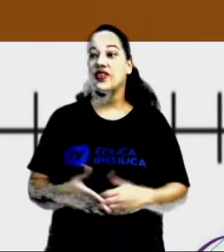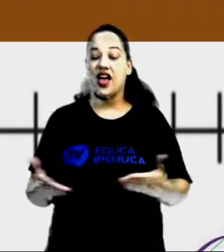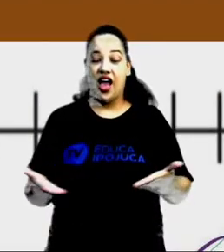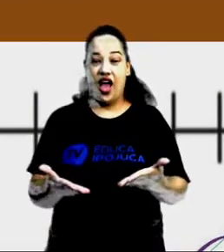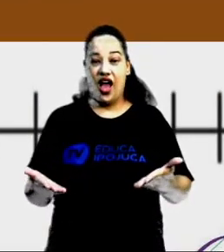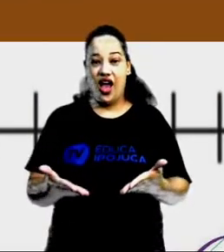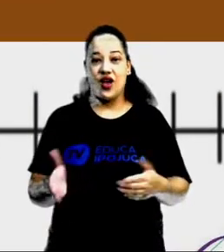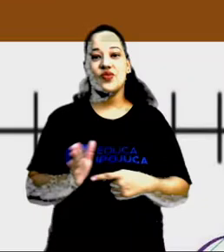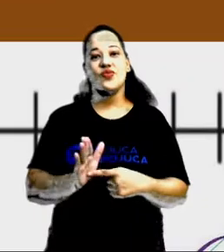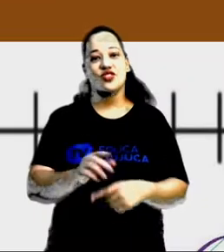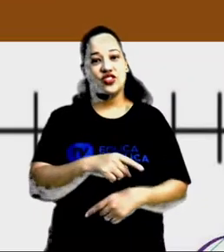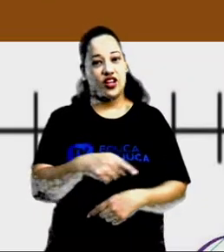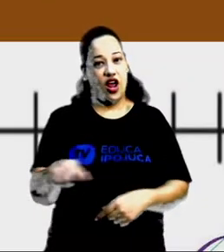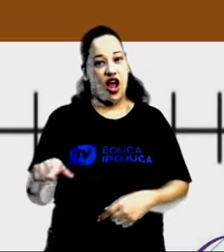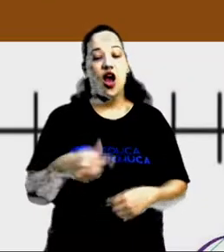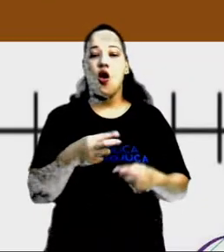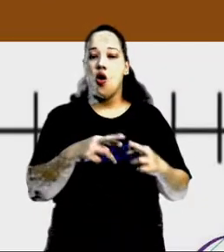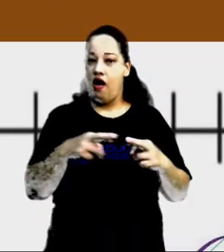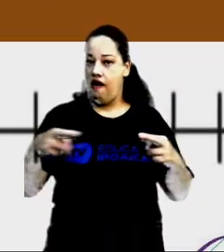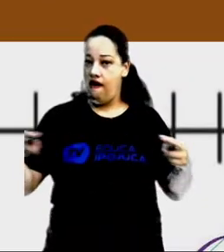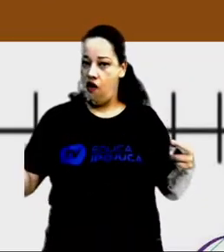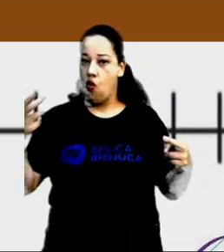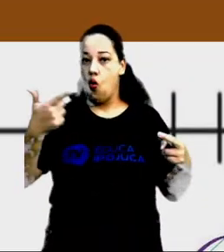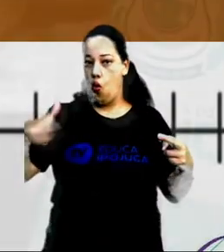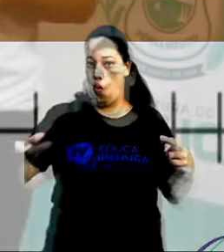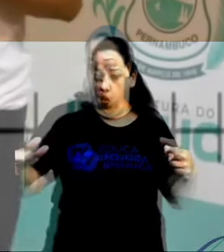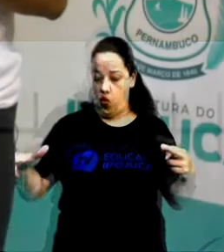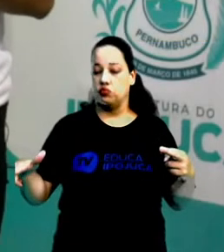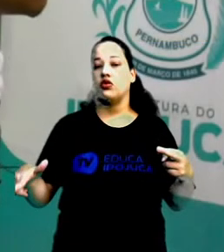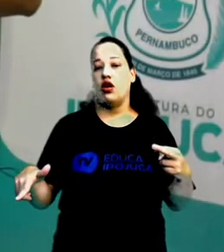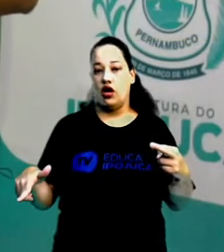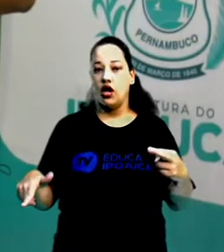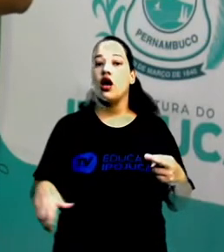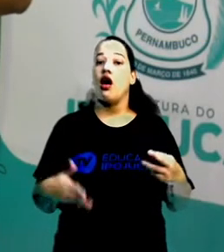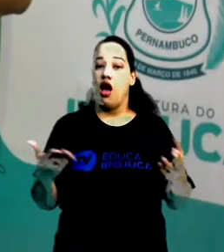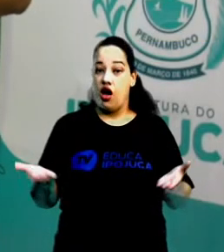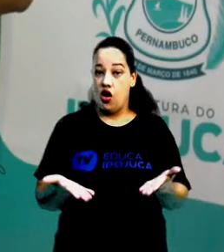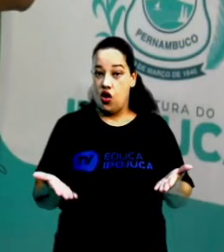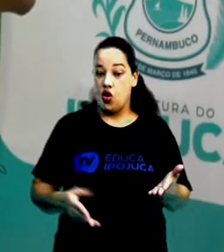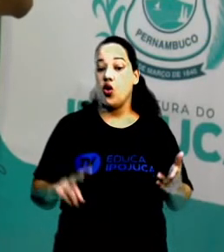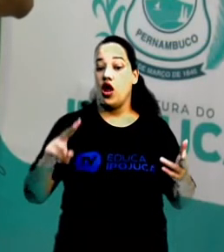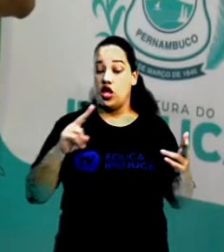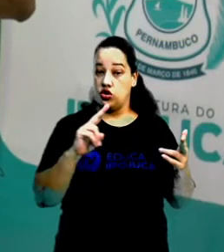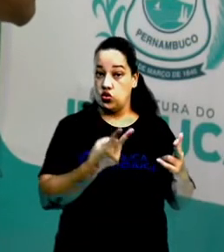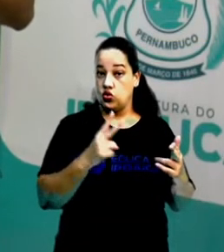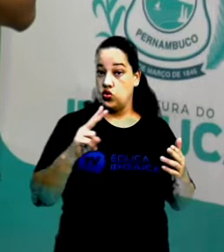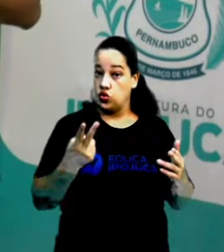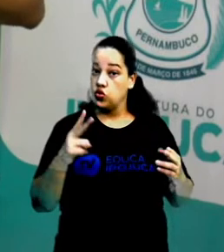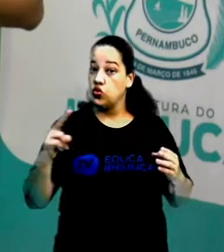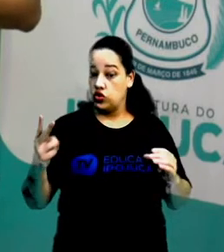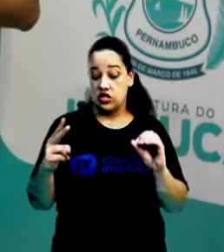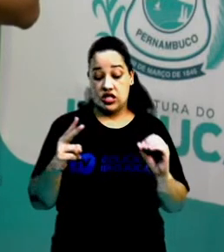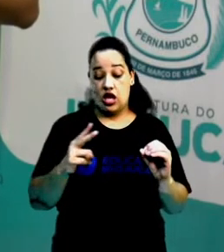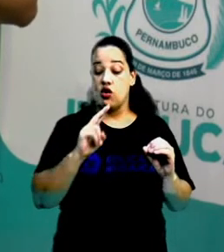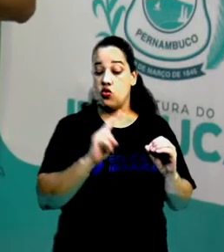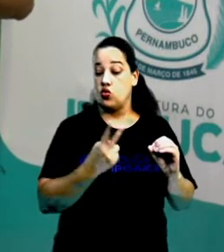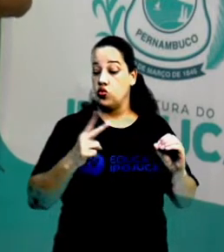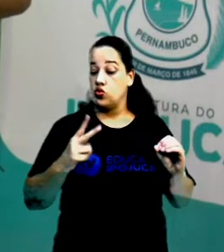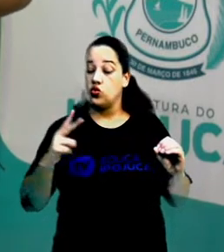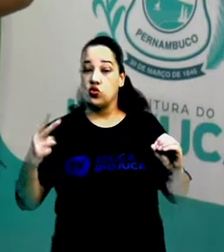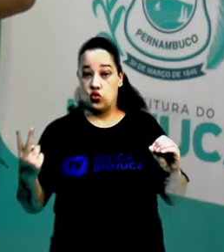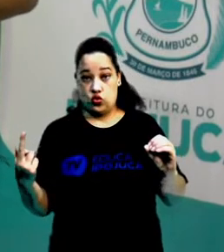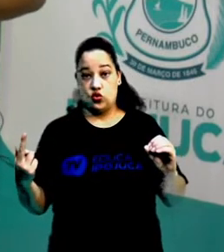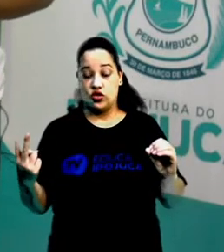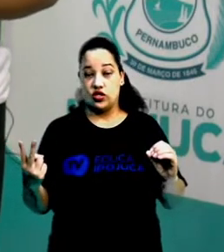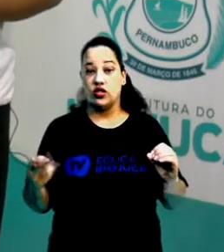Agora aqui temos uma outra reta numérica, contando de 2 em 2. Quando nós contamos de 2 em